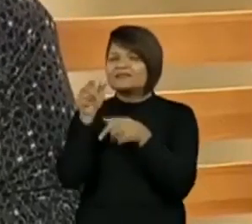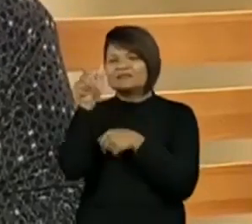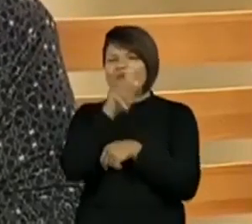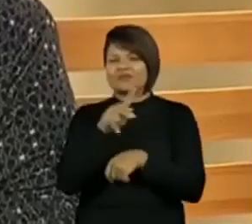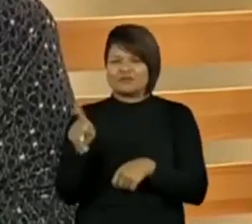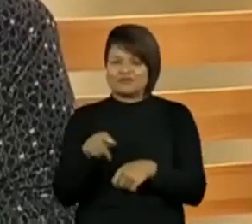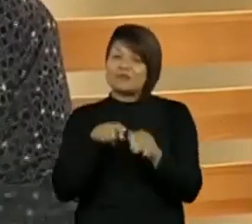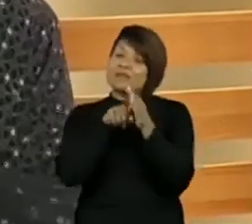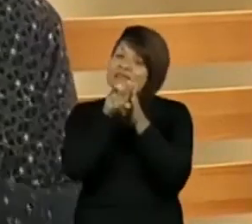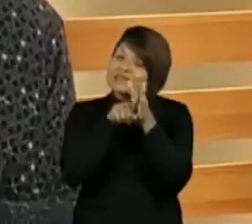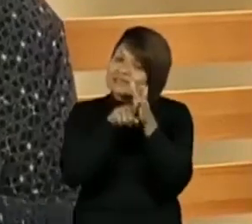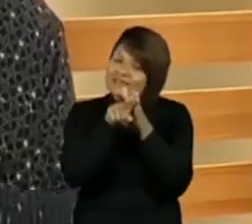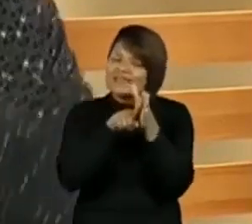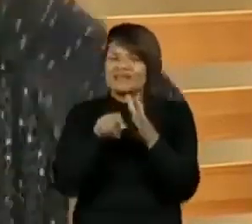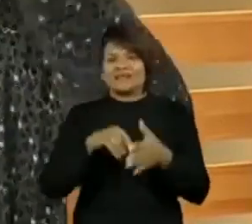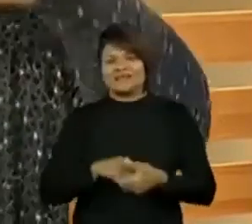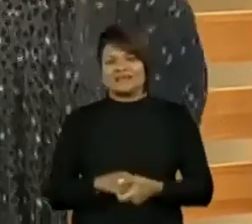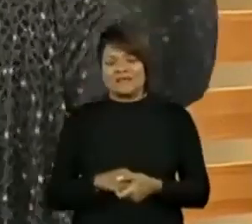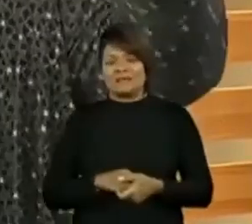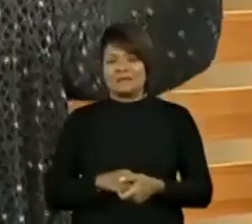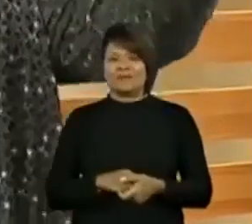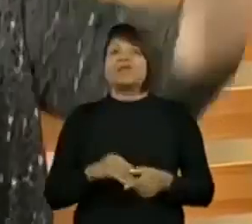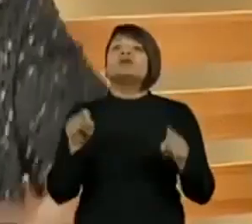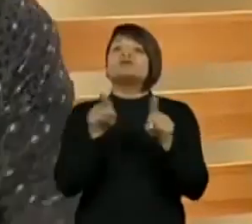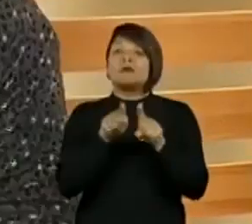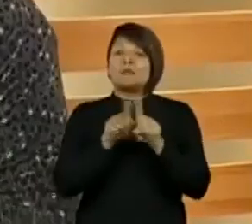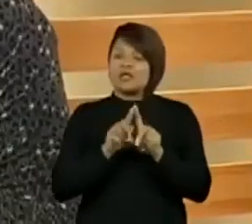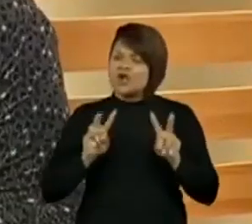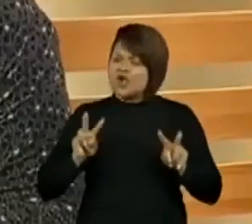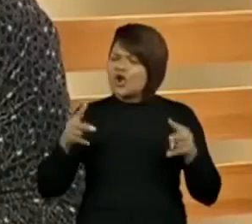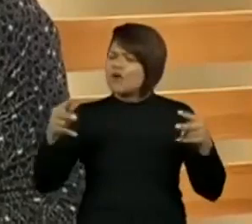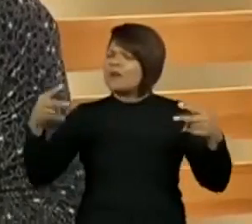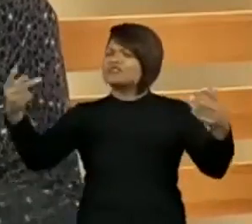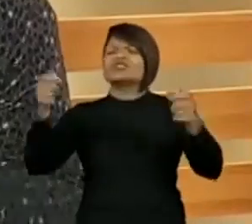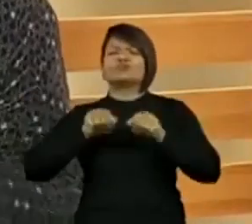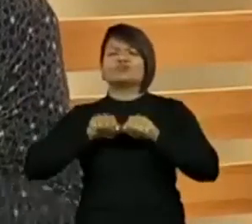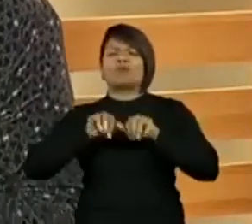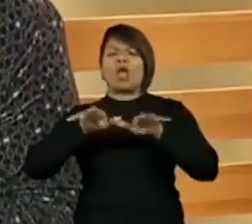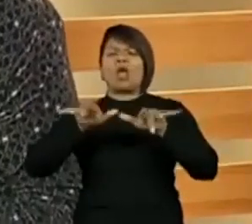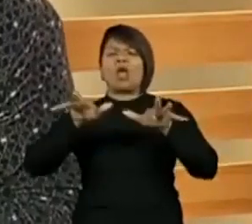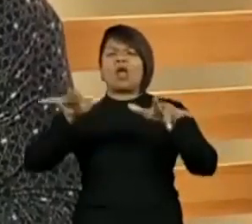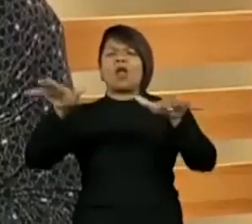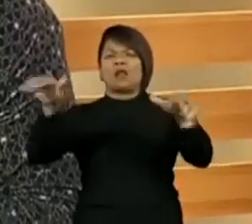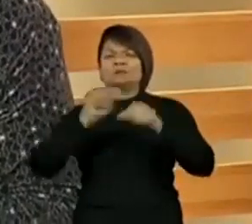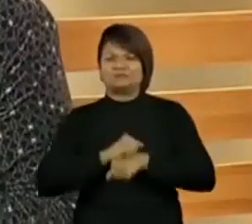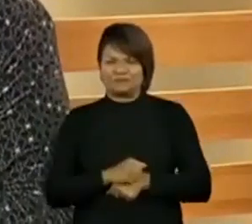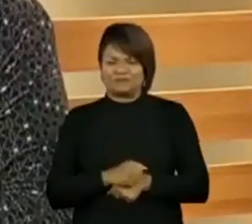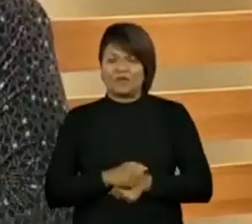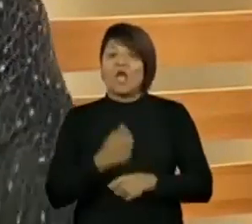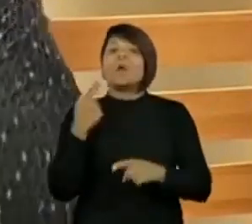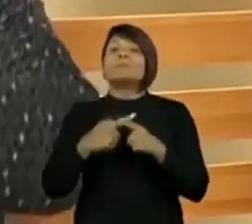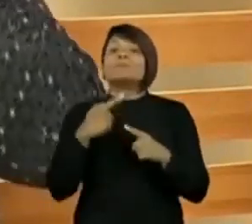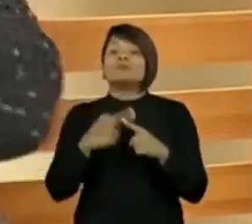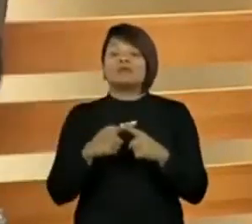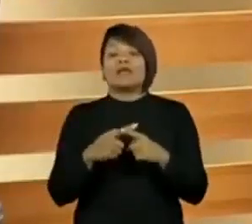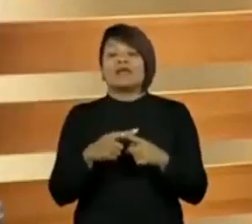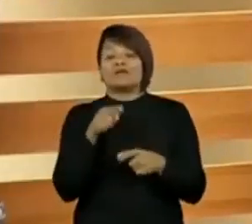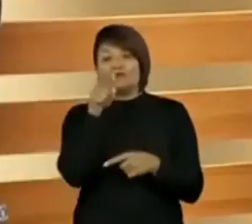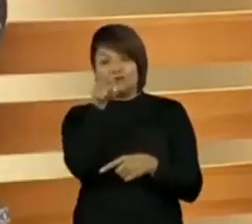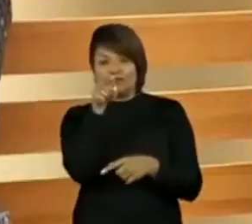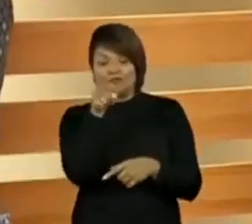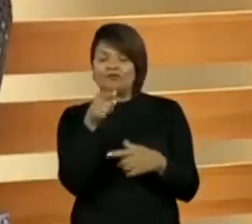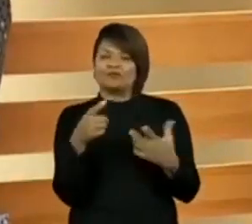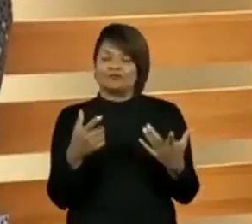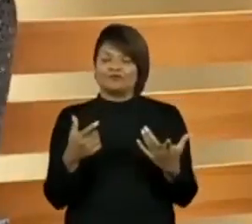pesquise. E mais do que isso, compartilhe. Porque quanto mais a gente ouve histórias e mais a